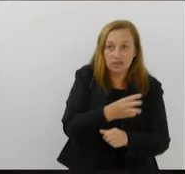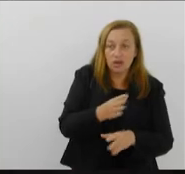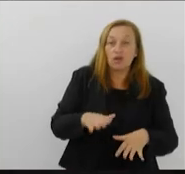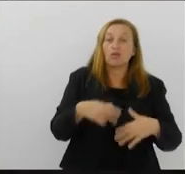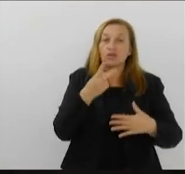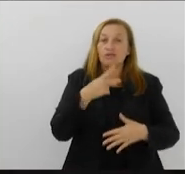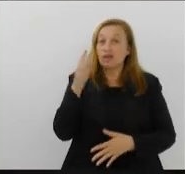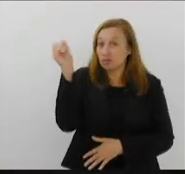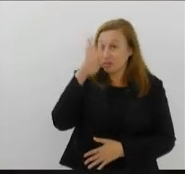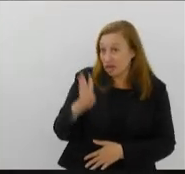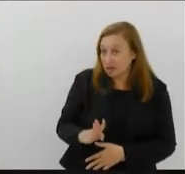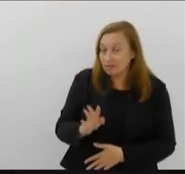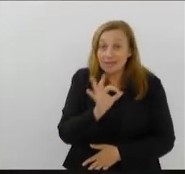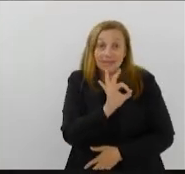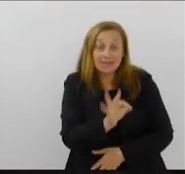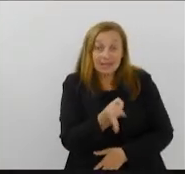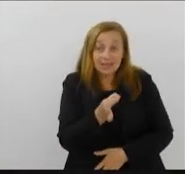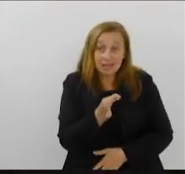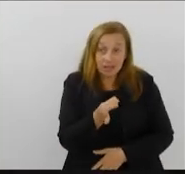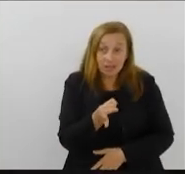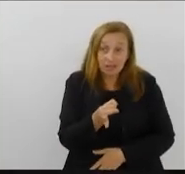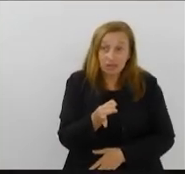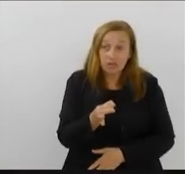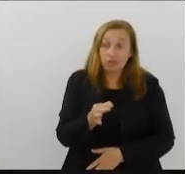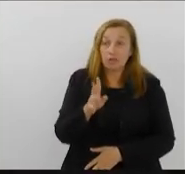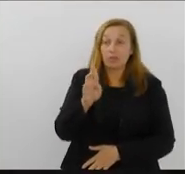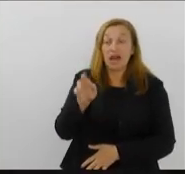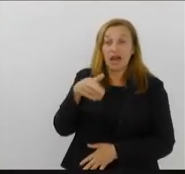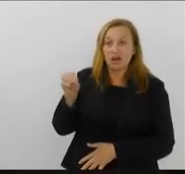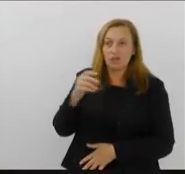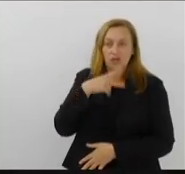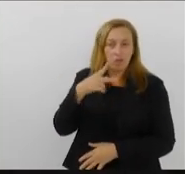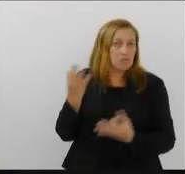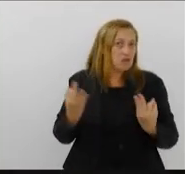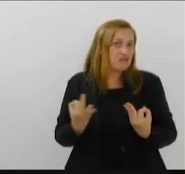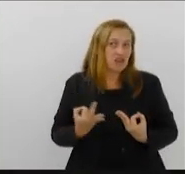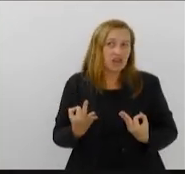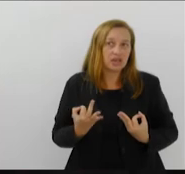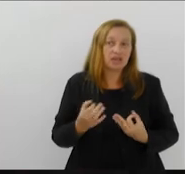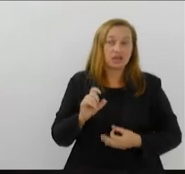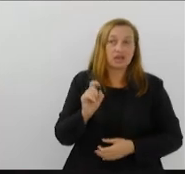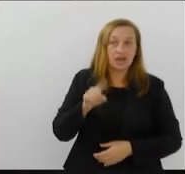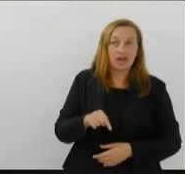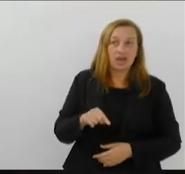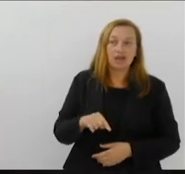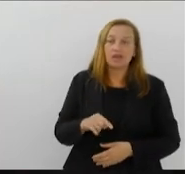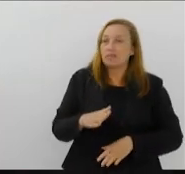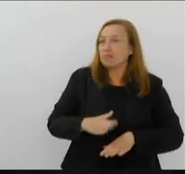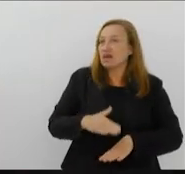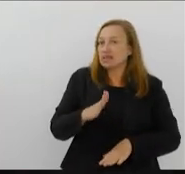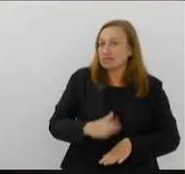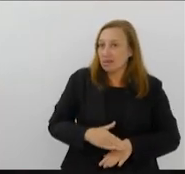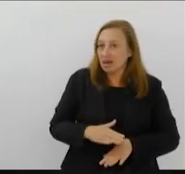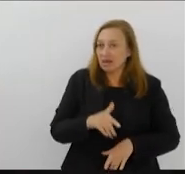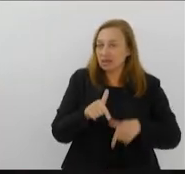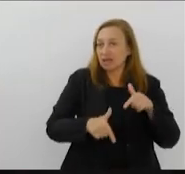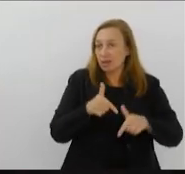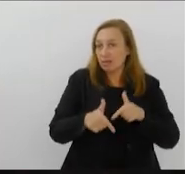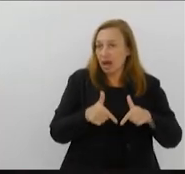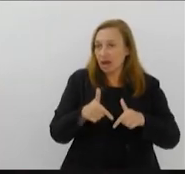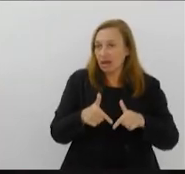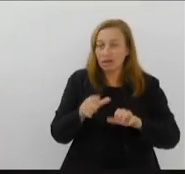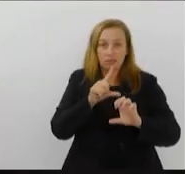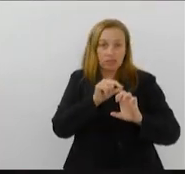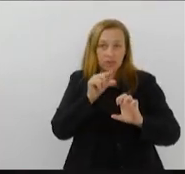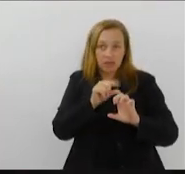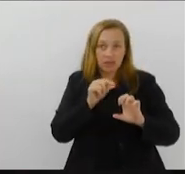a gente fala do Brasil, exatamente na leitura que o Barão fez, ela é uma leitura perfeita, que é a gente cada vez mais trabalha com